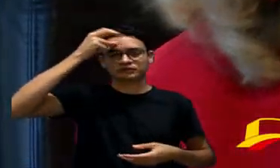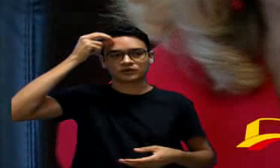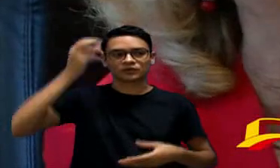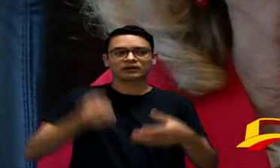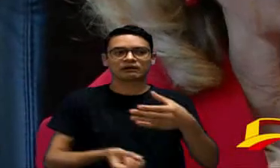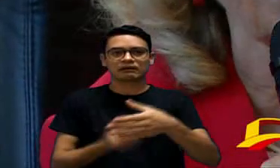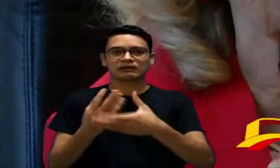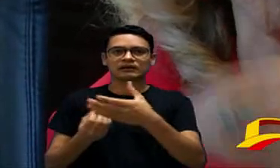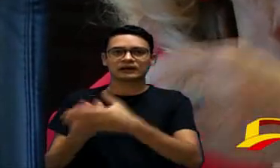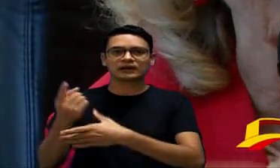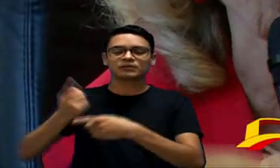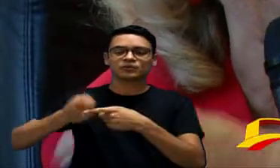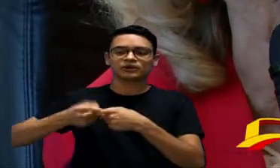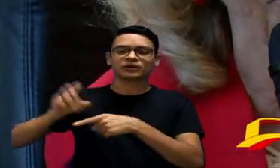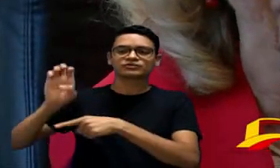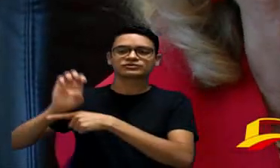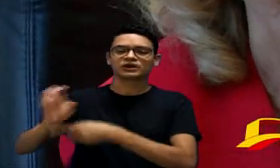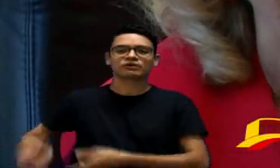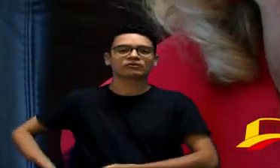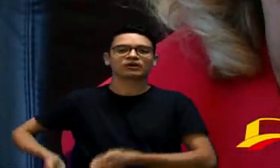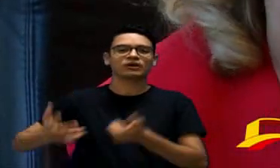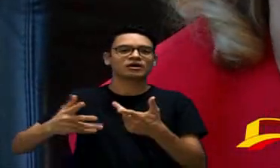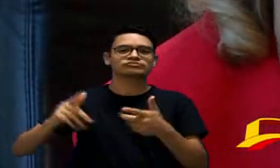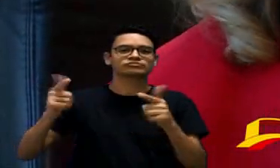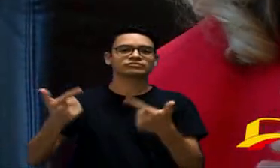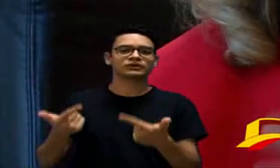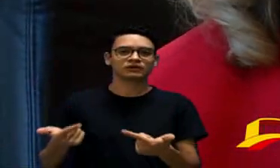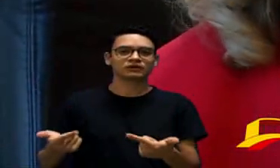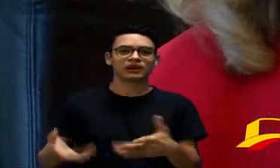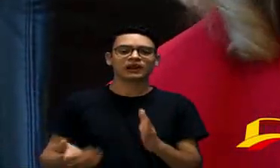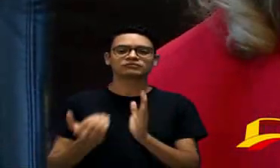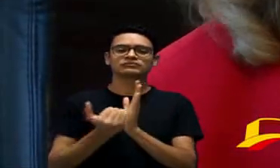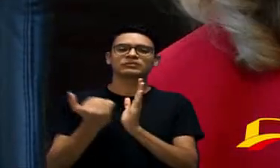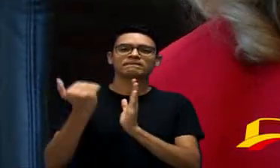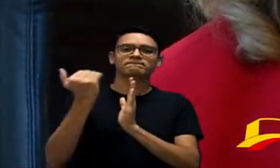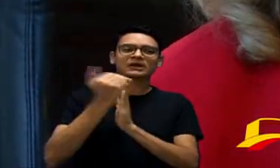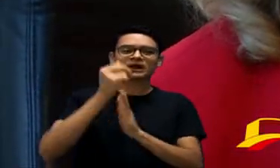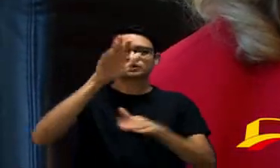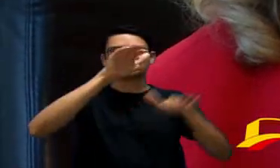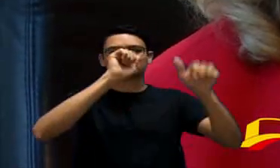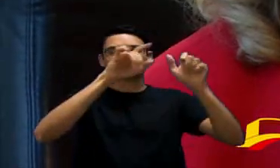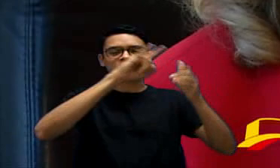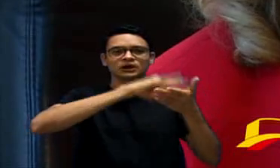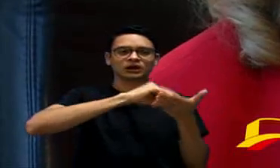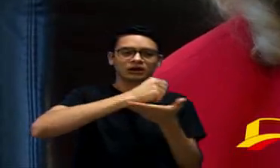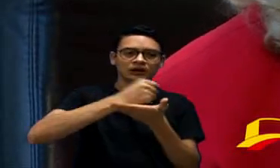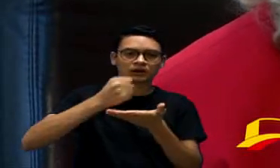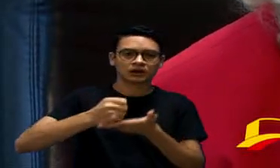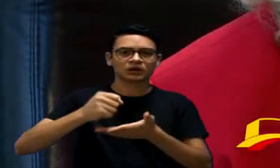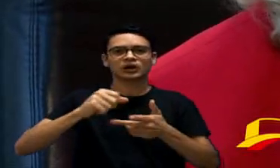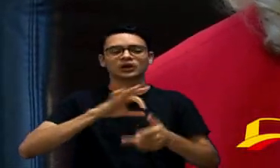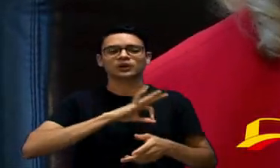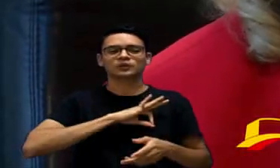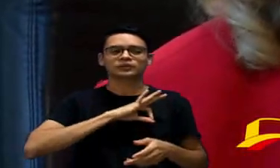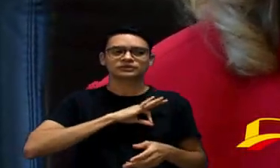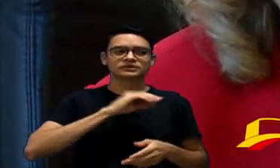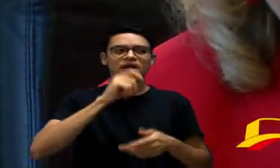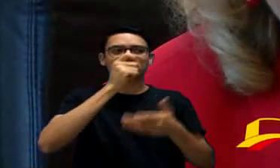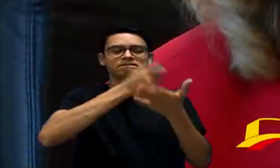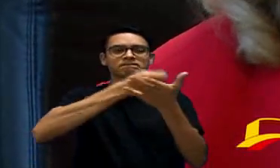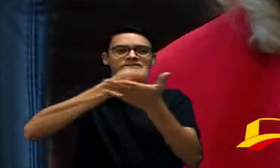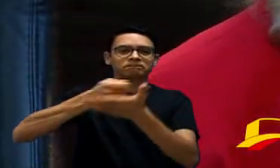municipais, porque o Estado não faz o gasto devido, não aumenta o efetivo, não paga melhor seus policiais. Tem que